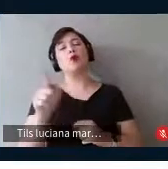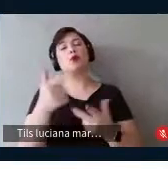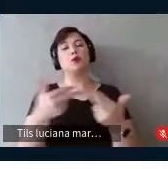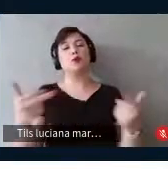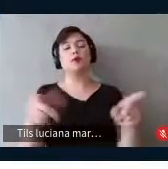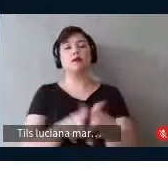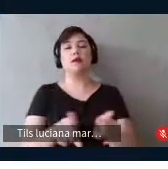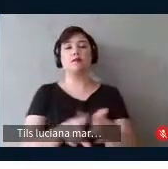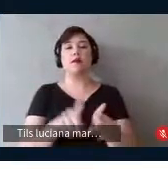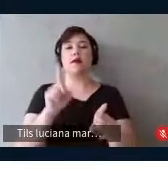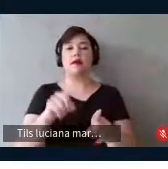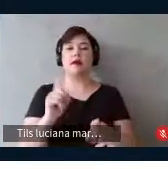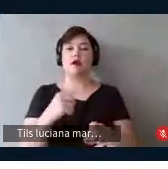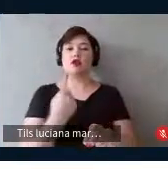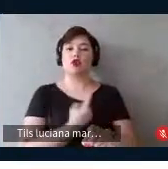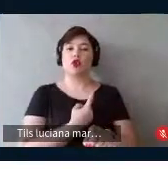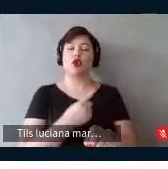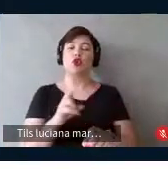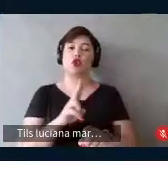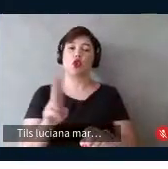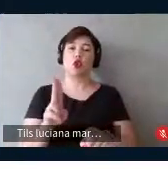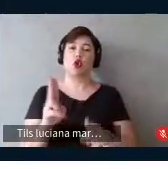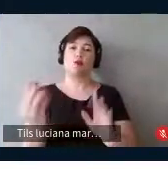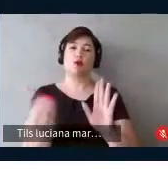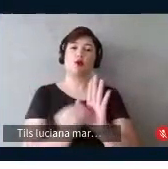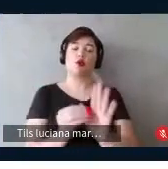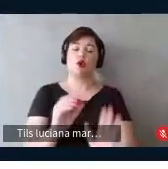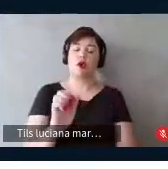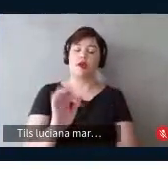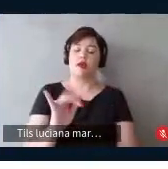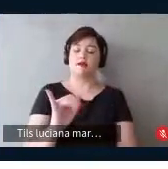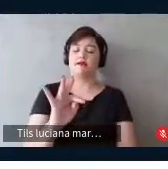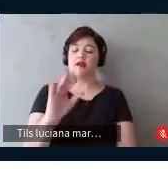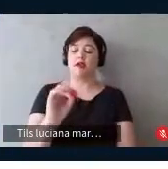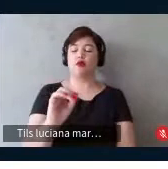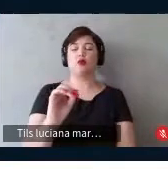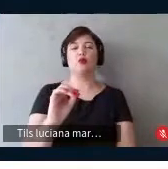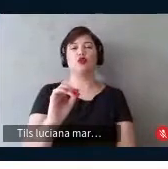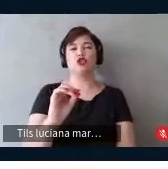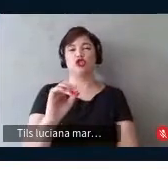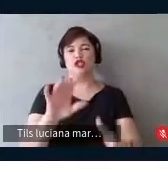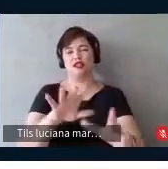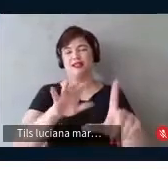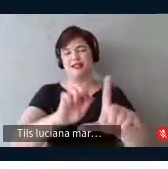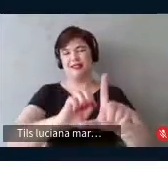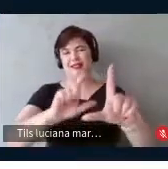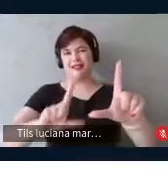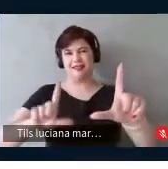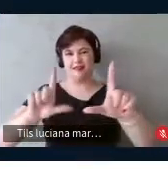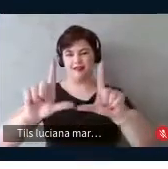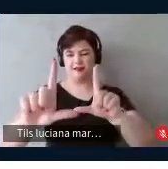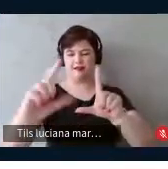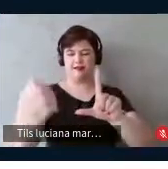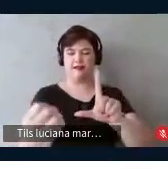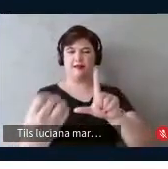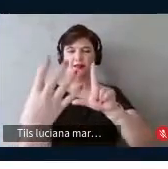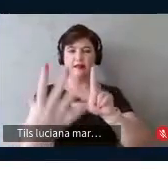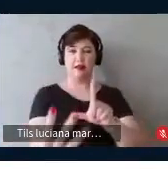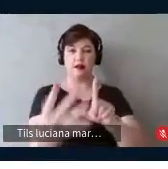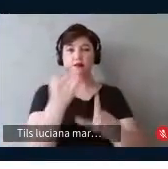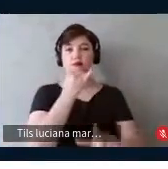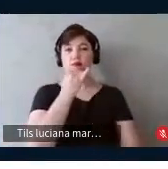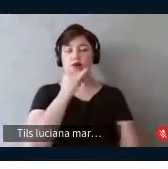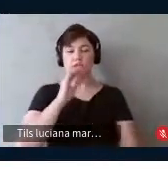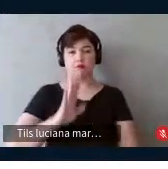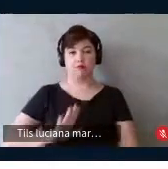é uma coisa que a gente nomeou como efeito espelhamento, que é o seguinte: eu estou levantando a minha